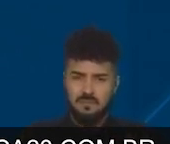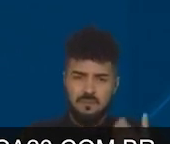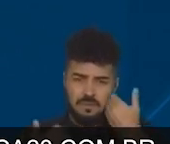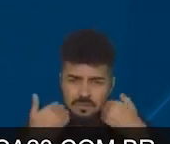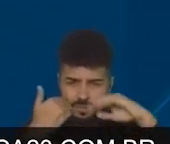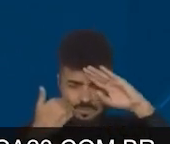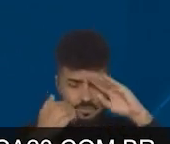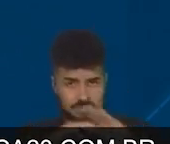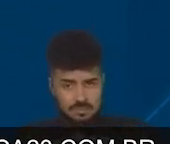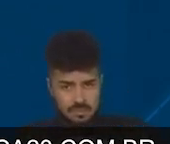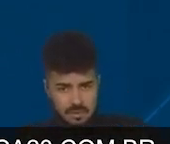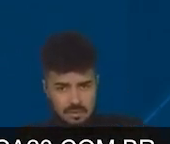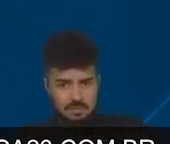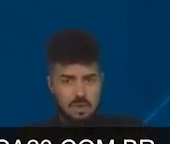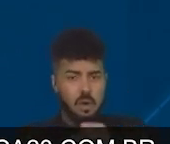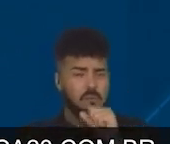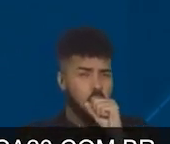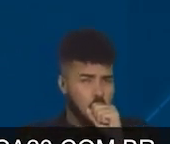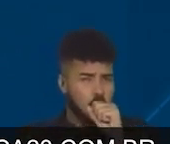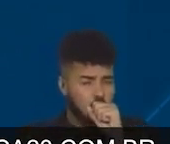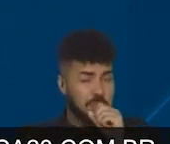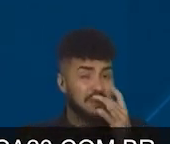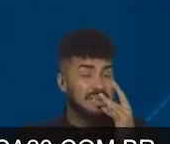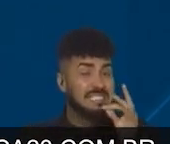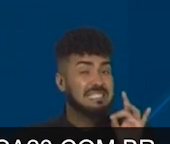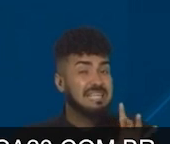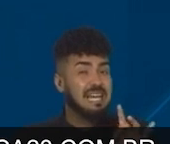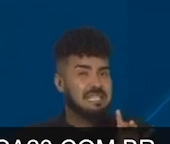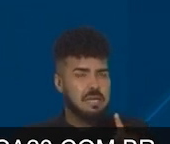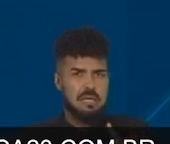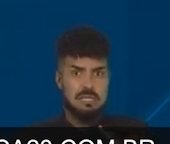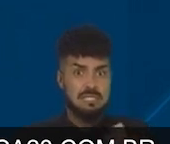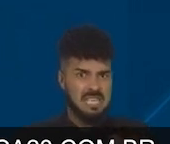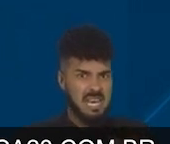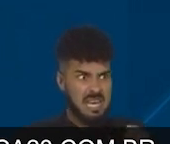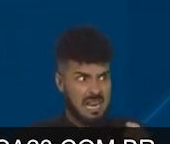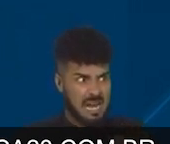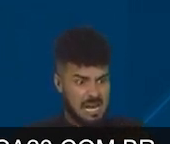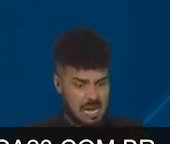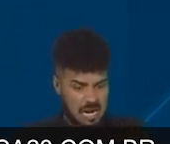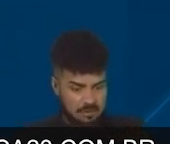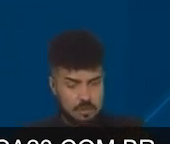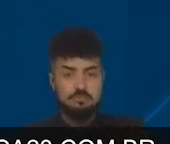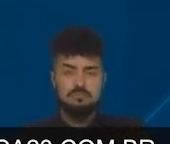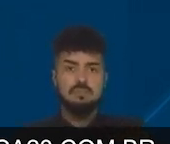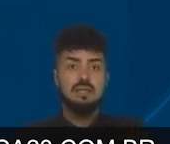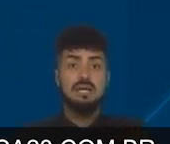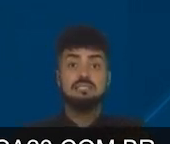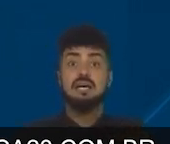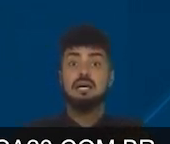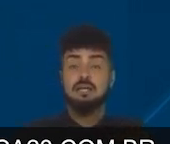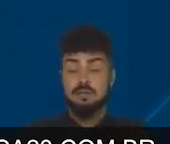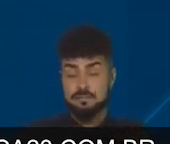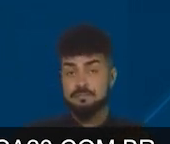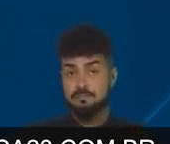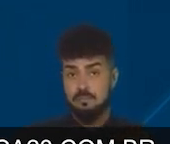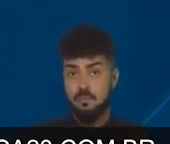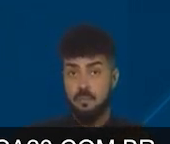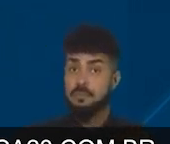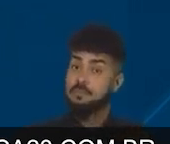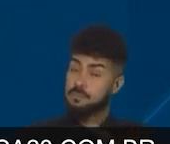cansaço, febre baixa durante a noite e, num estágio mais avançado, tosse com sangue.